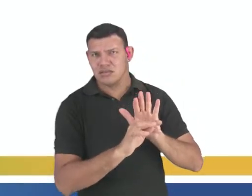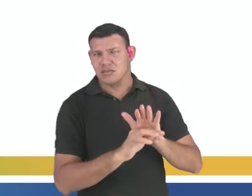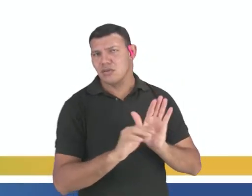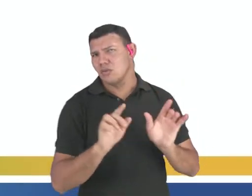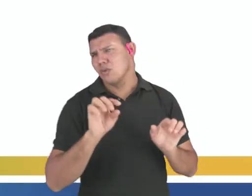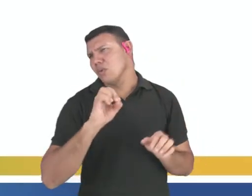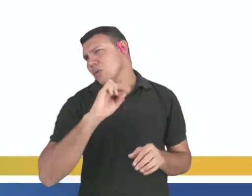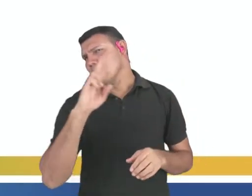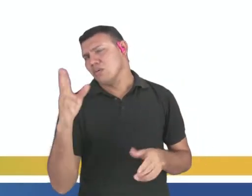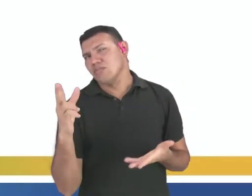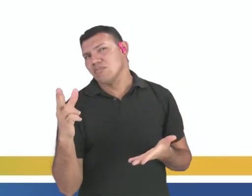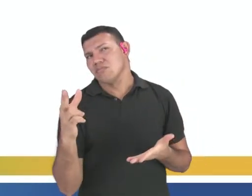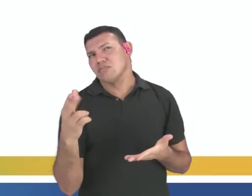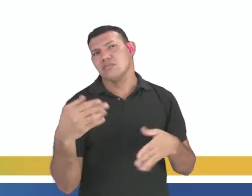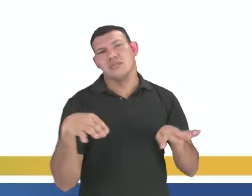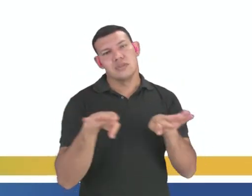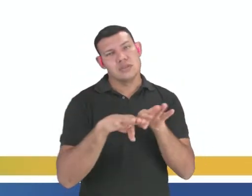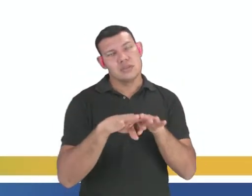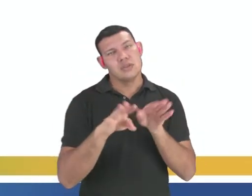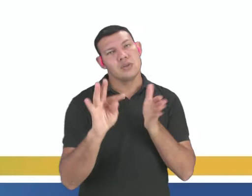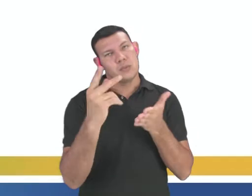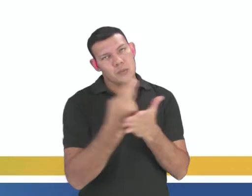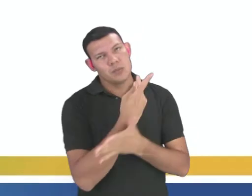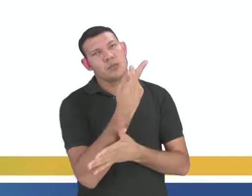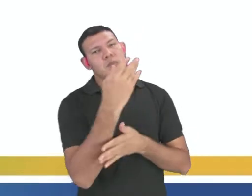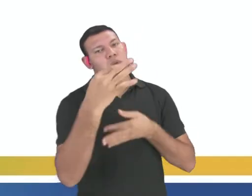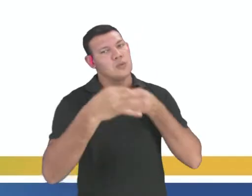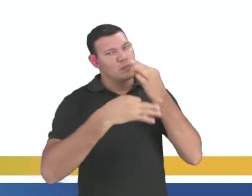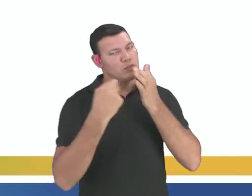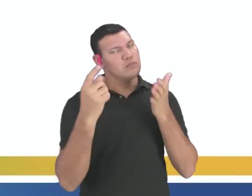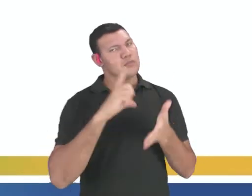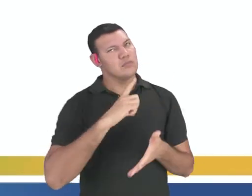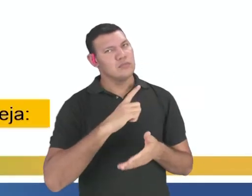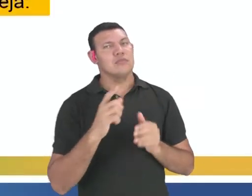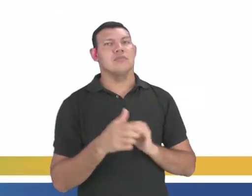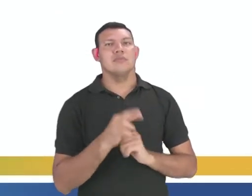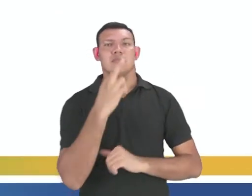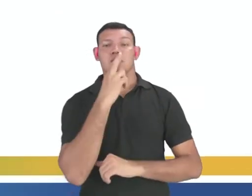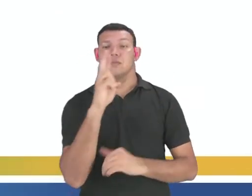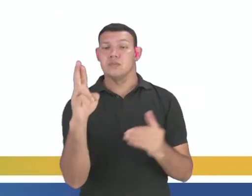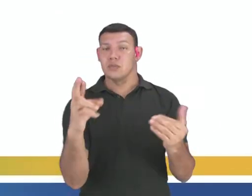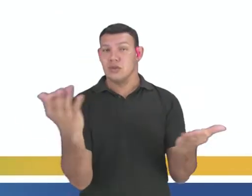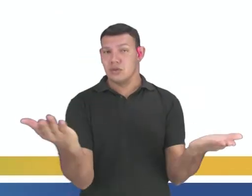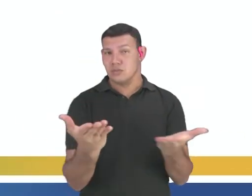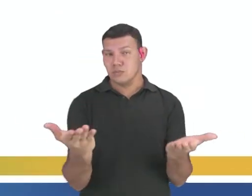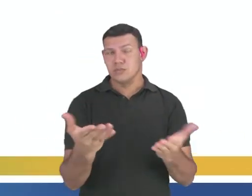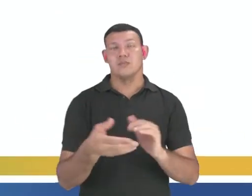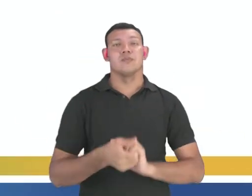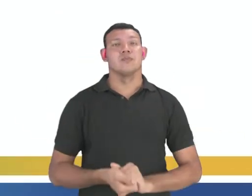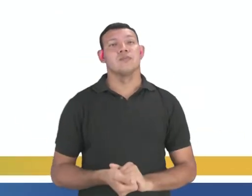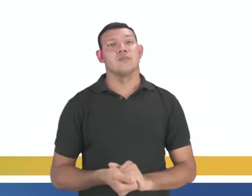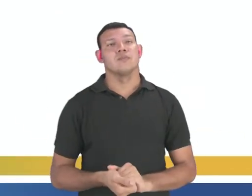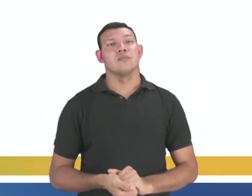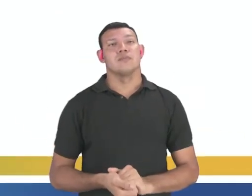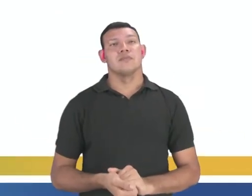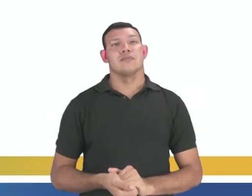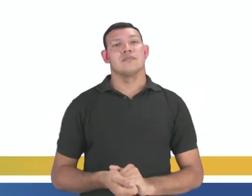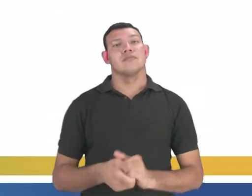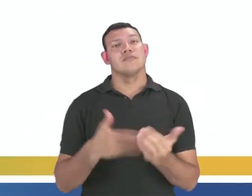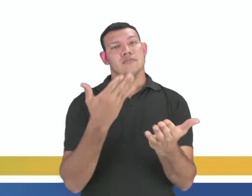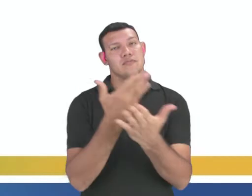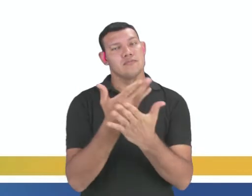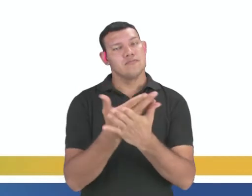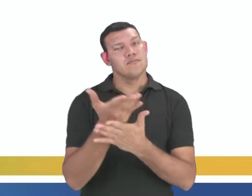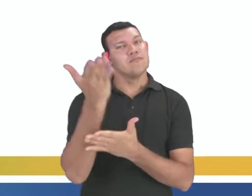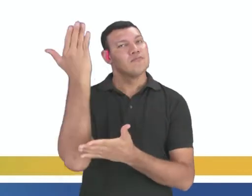ter uma opinião a partir de um fato? Então, a gente vai tentar responder isso na aula de hoje. Já estudamos, na aula anterior,